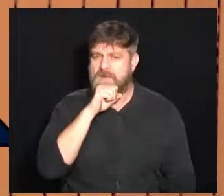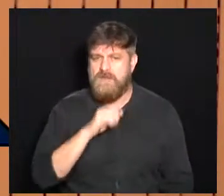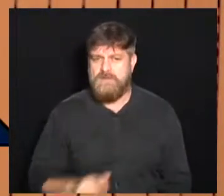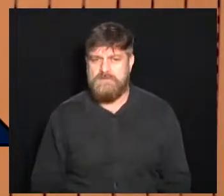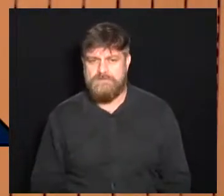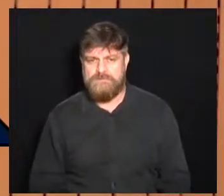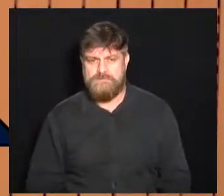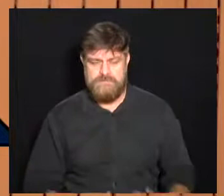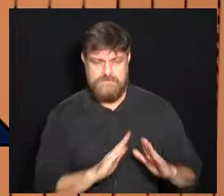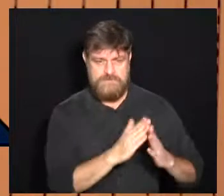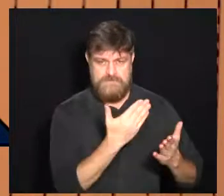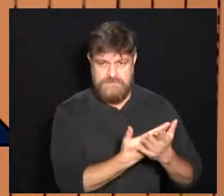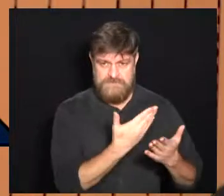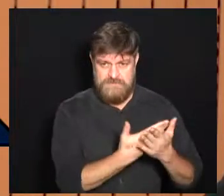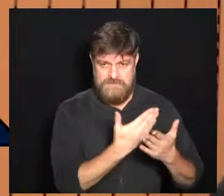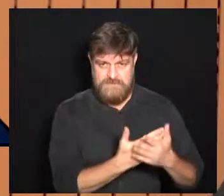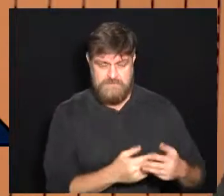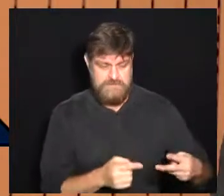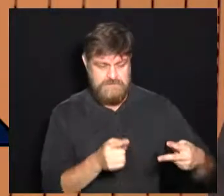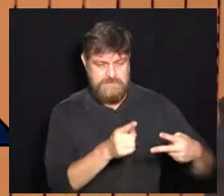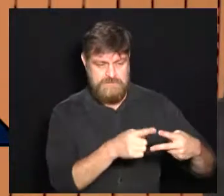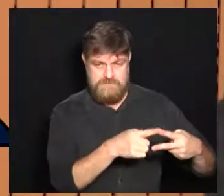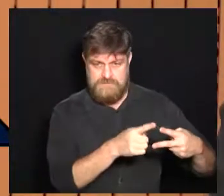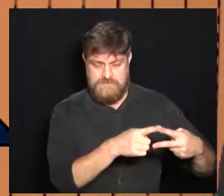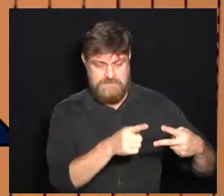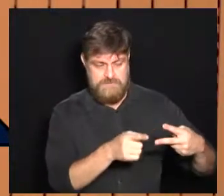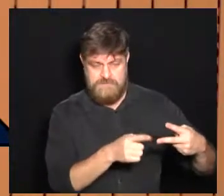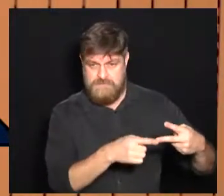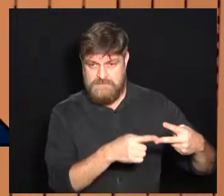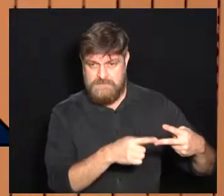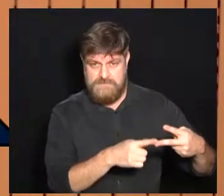da SEI Midori Amamoto e tanto da